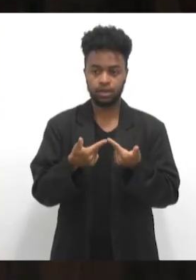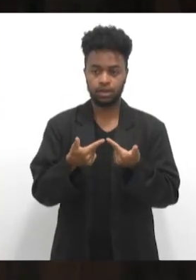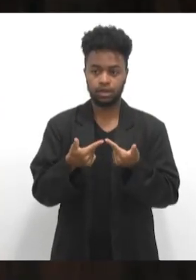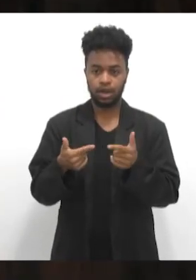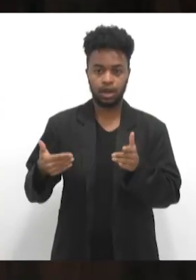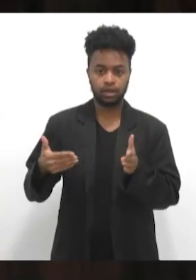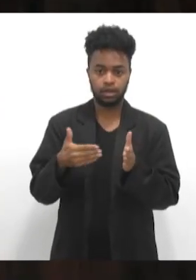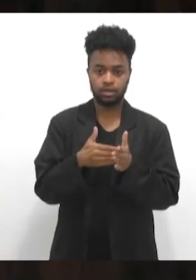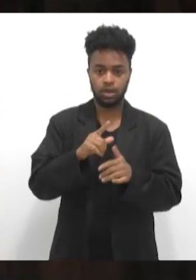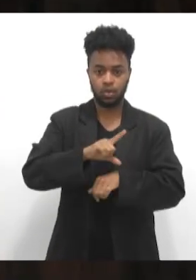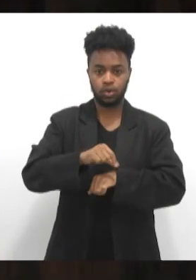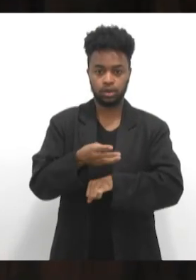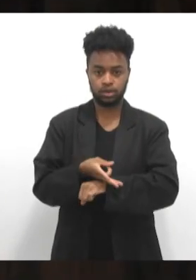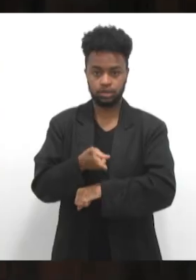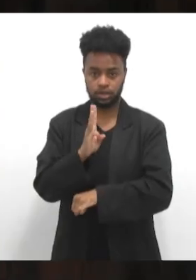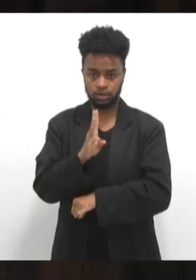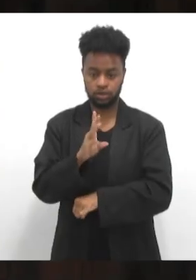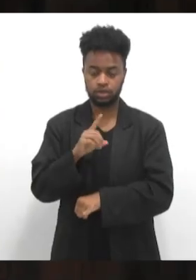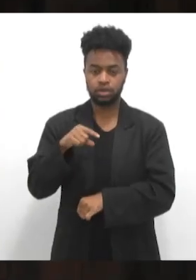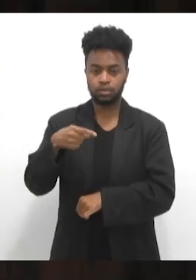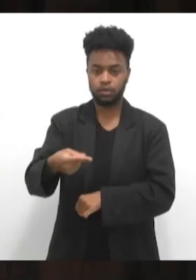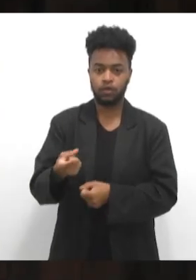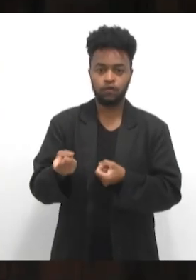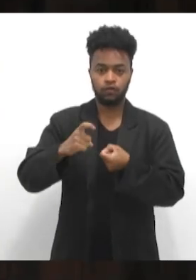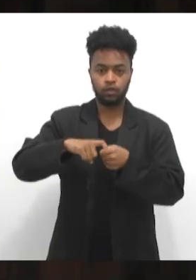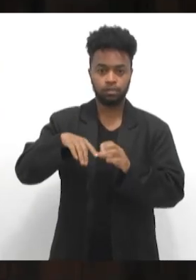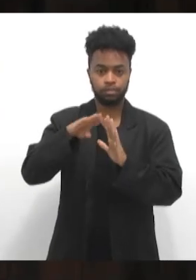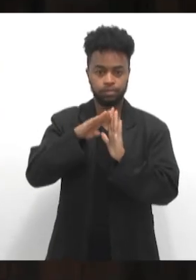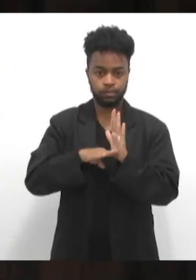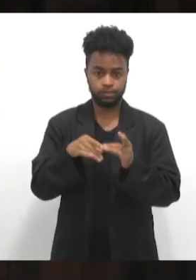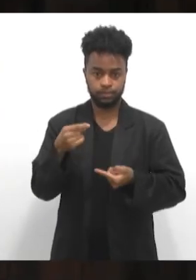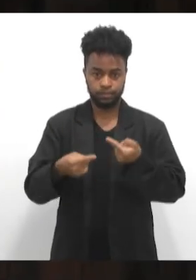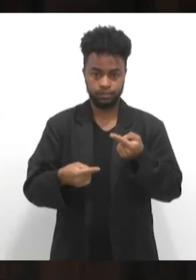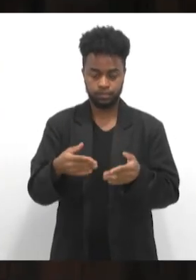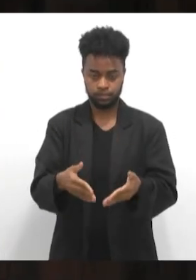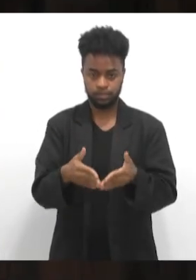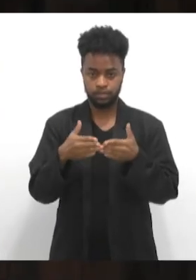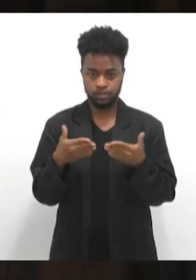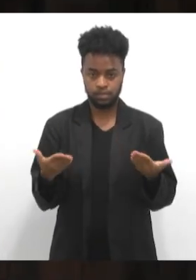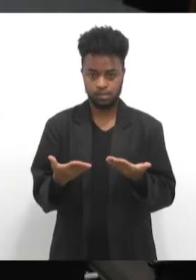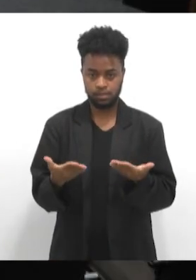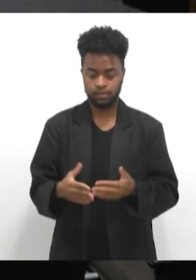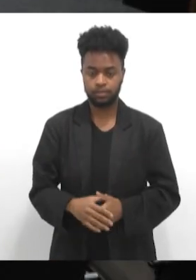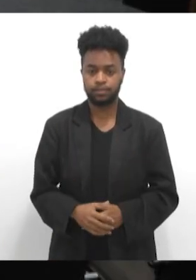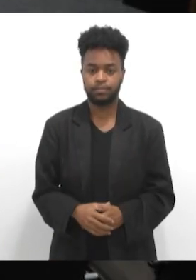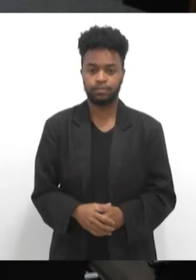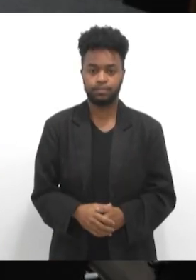até às 15 horas, quando retornaremos com a ordem do dia. Está suspensa a sessão.